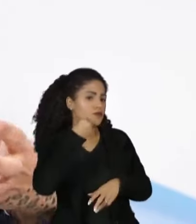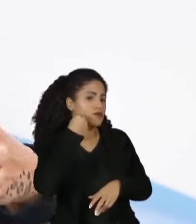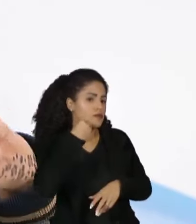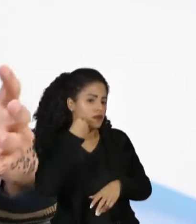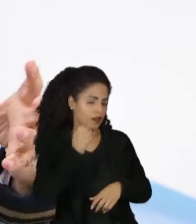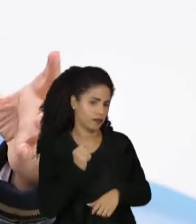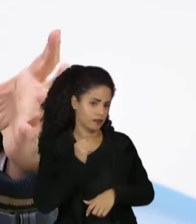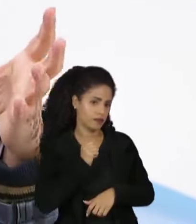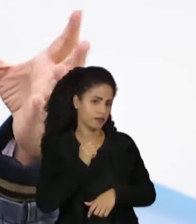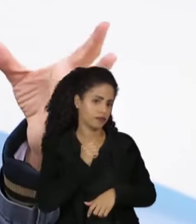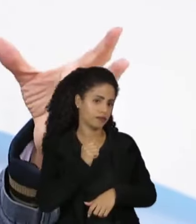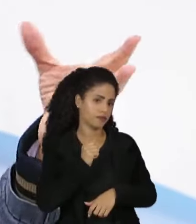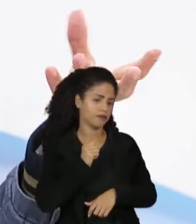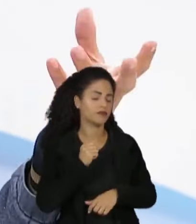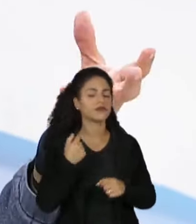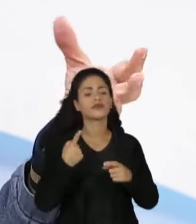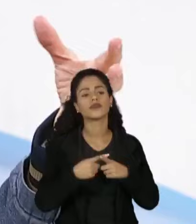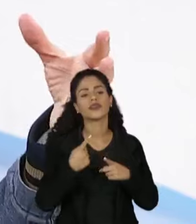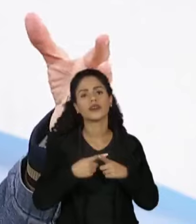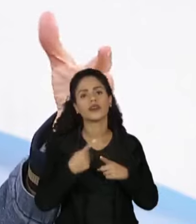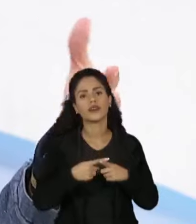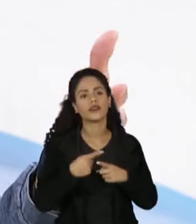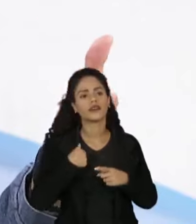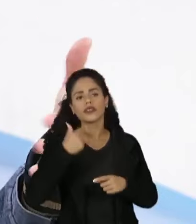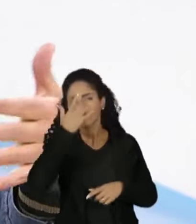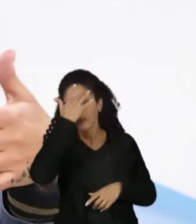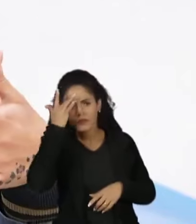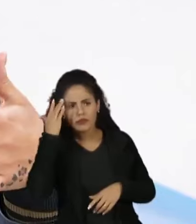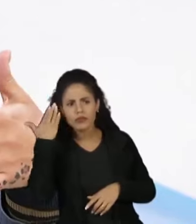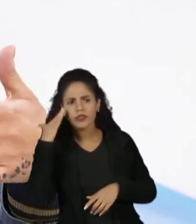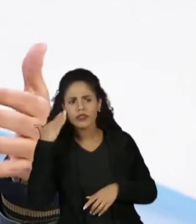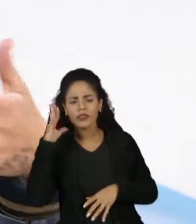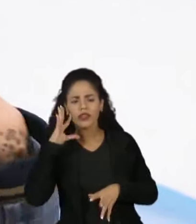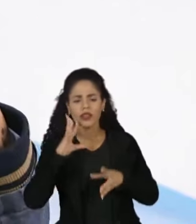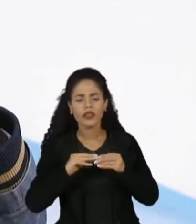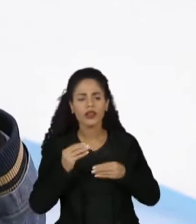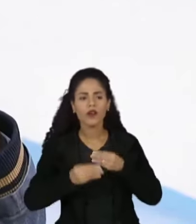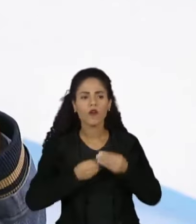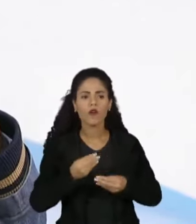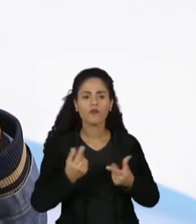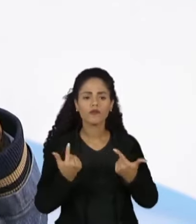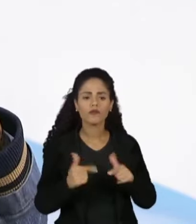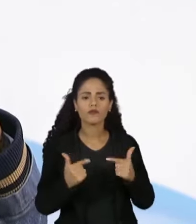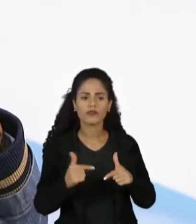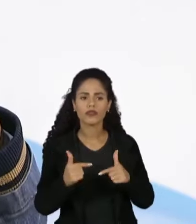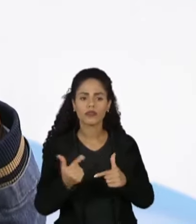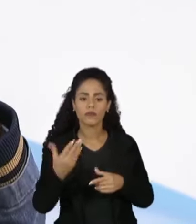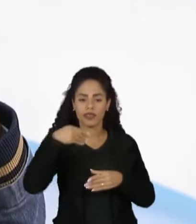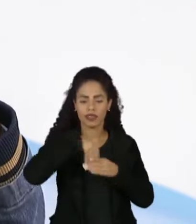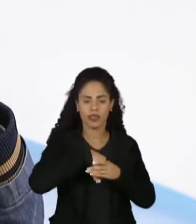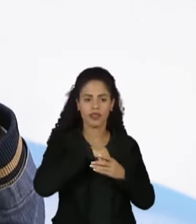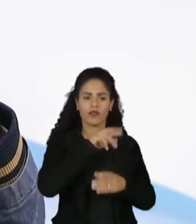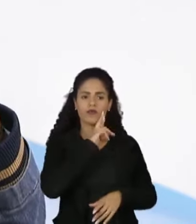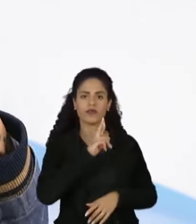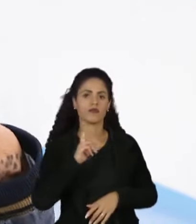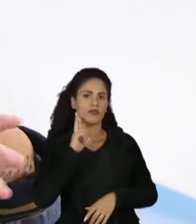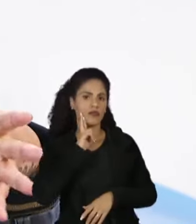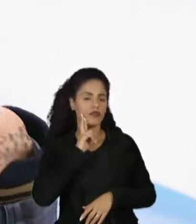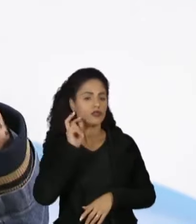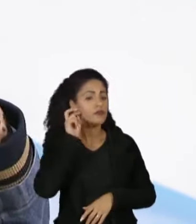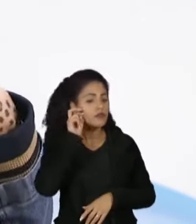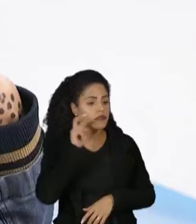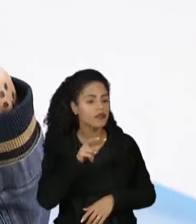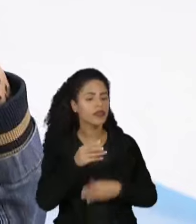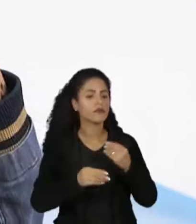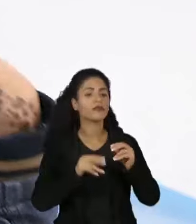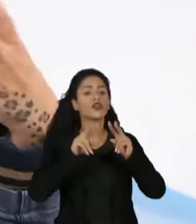experiência, para que as pessoas comecem a entender o trabalho a ser feito dentro de um restaurante e principalmente para aprender um